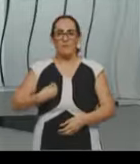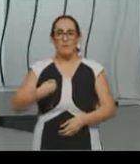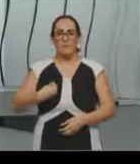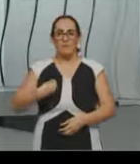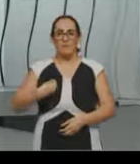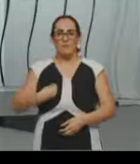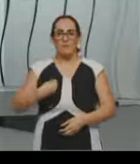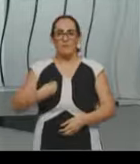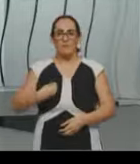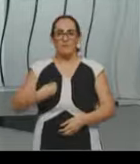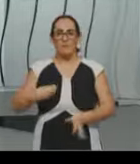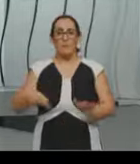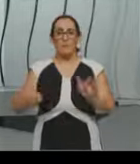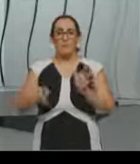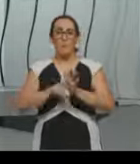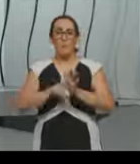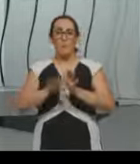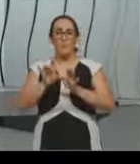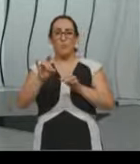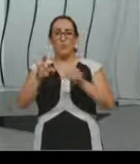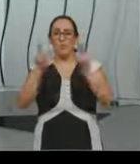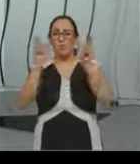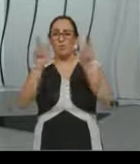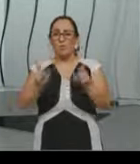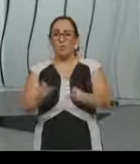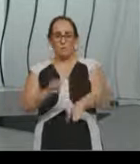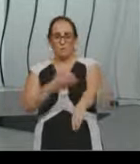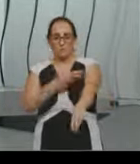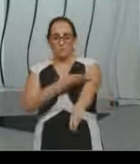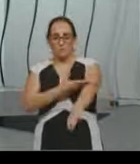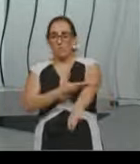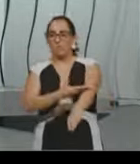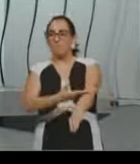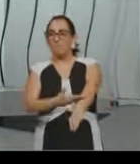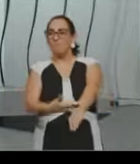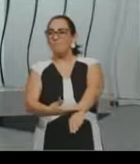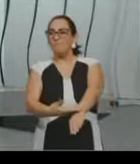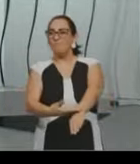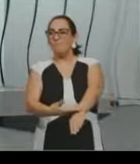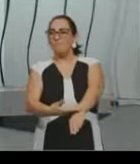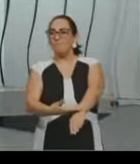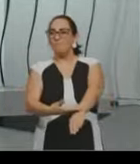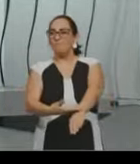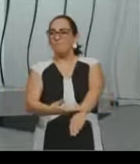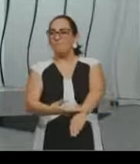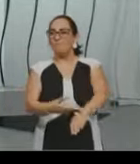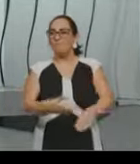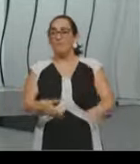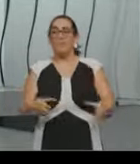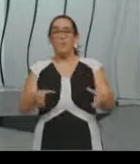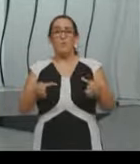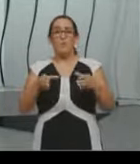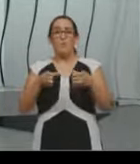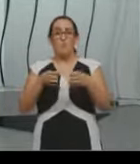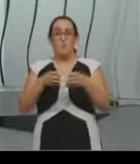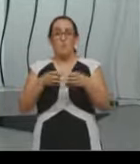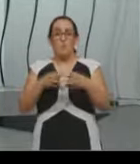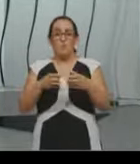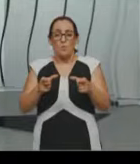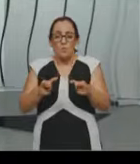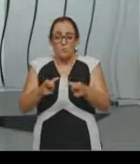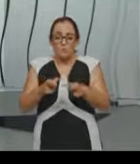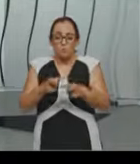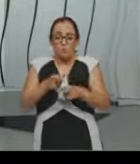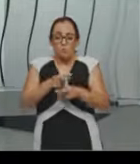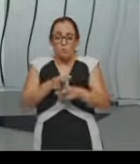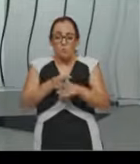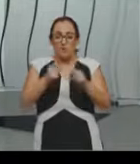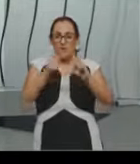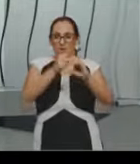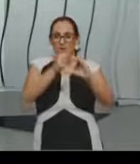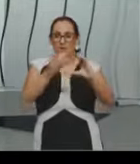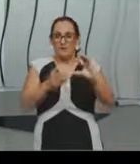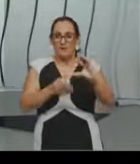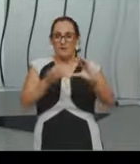uma minoria branca, ou seja, os cidadãos, né? A gente tem aí um grupo muito pequeno que inclui dentro